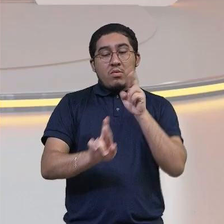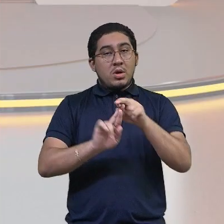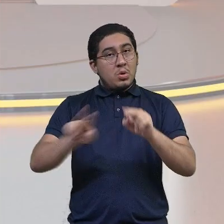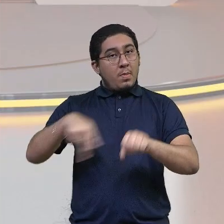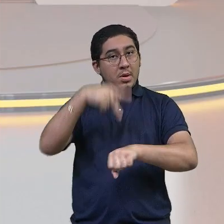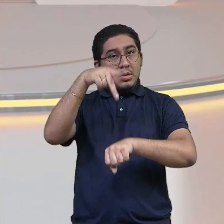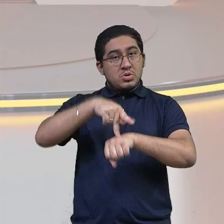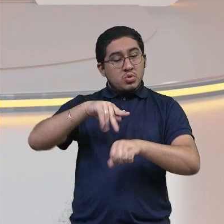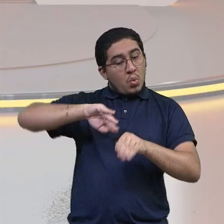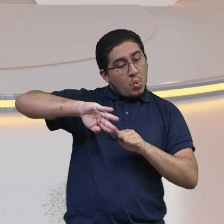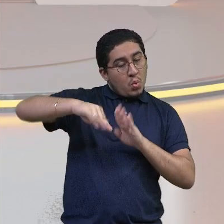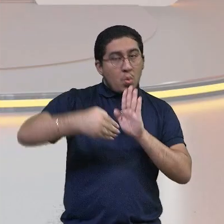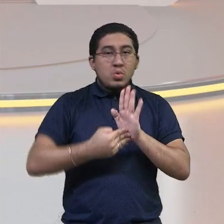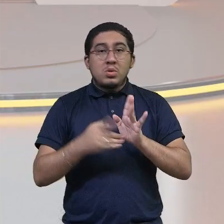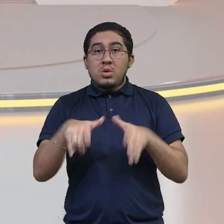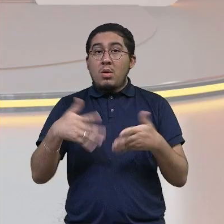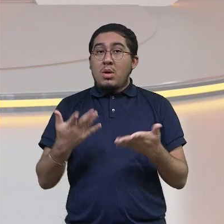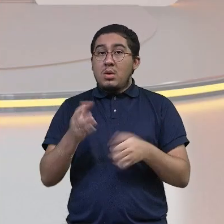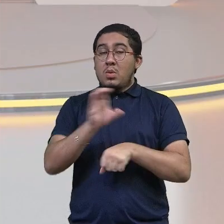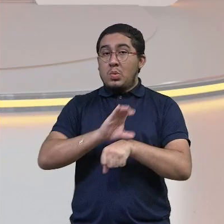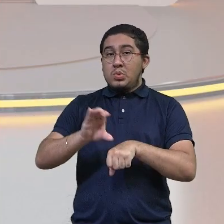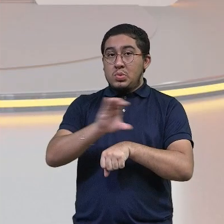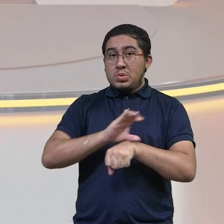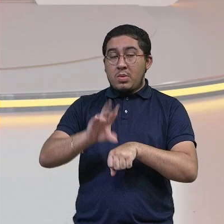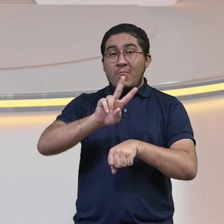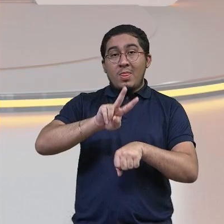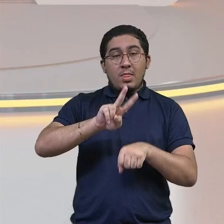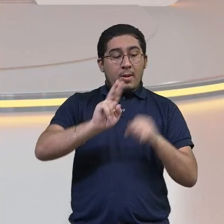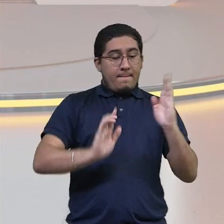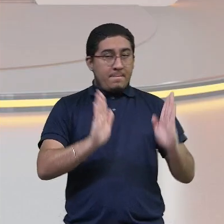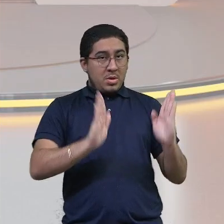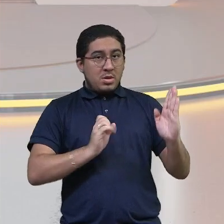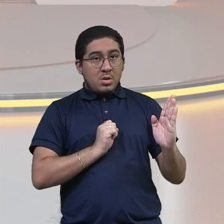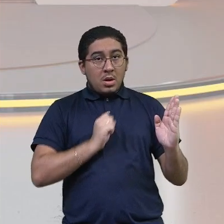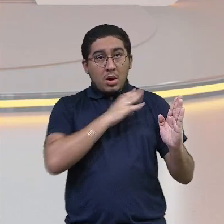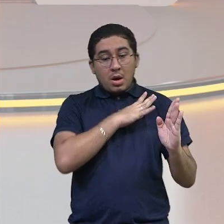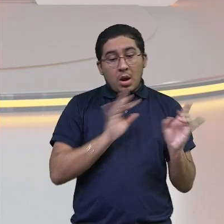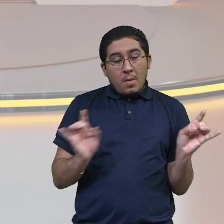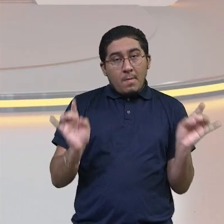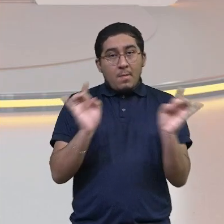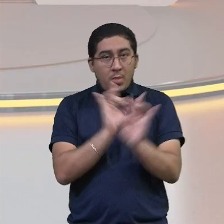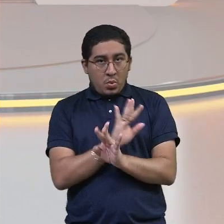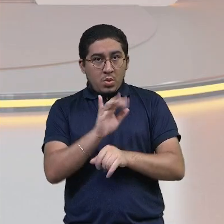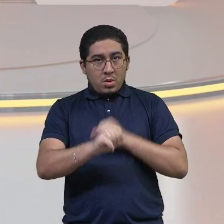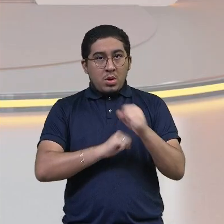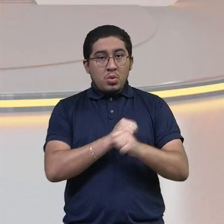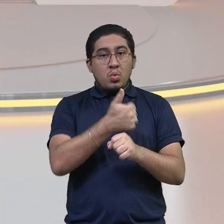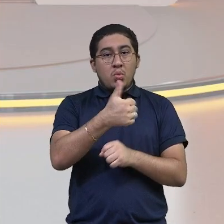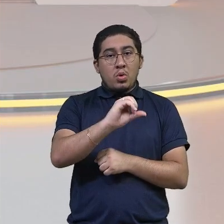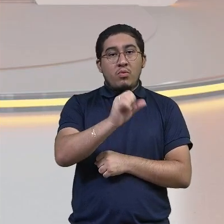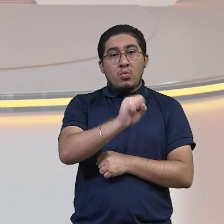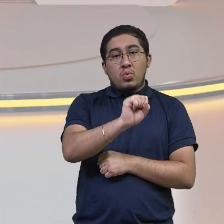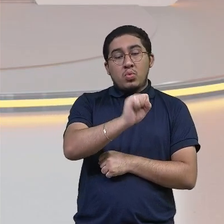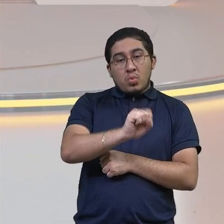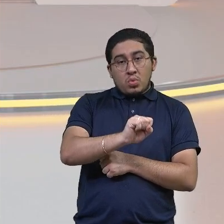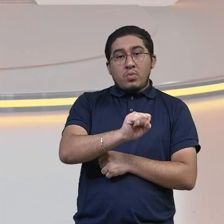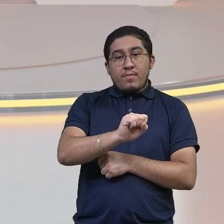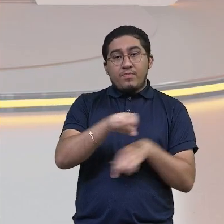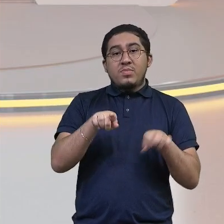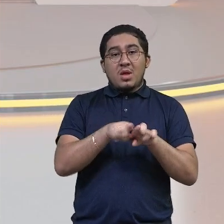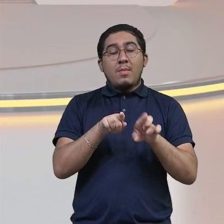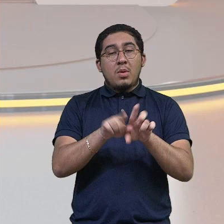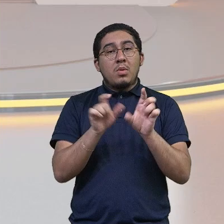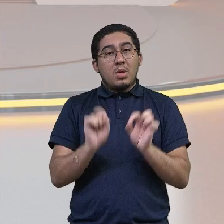país. Então, essa Constituição, após a ditadura militar, que é de 88, vai trazer ali, né,